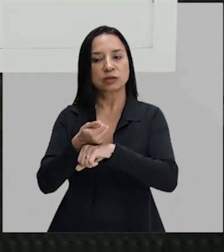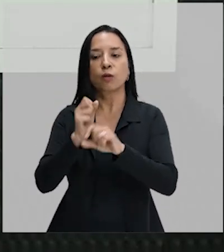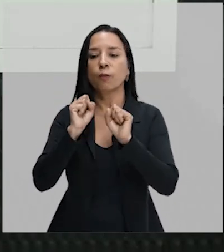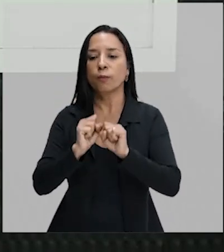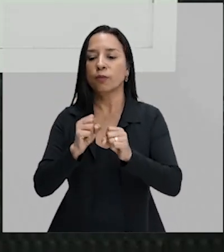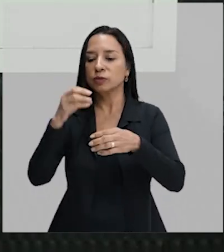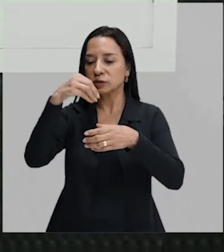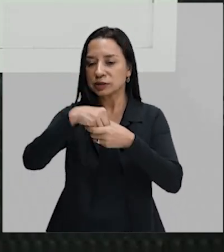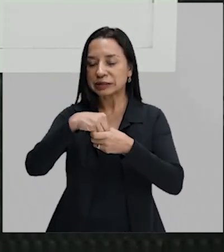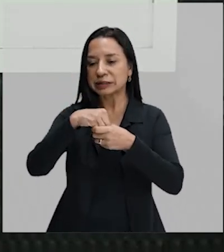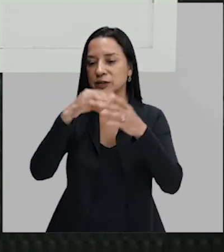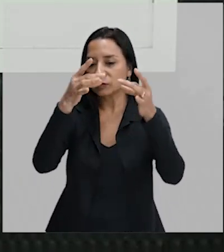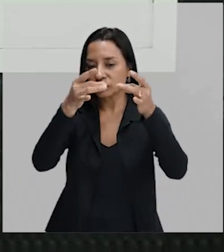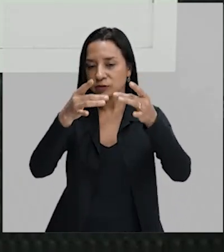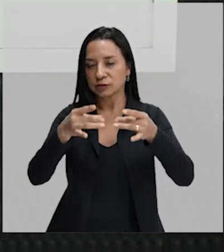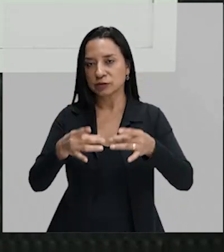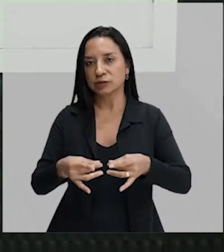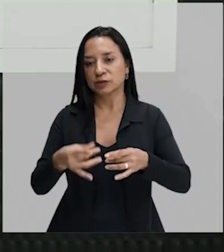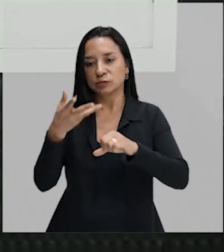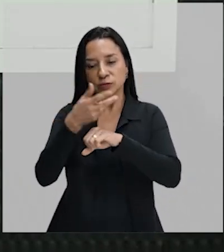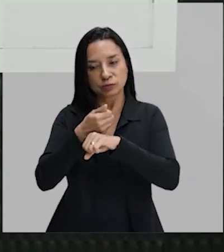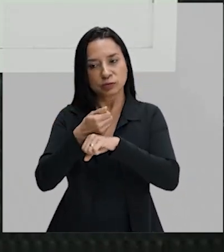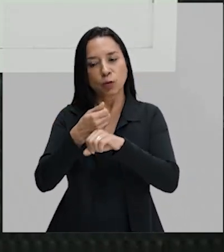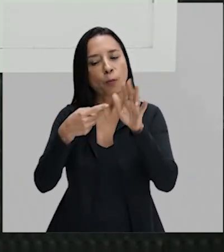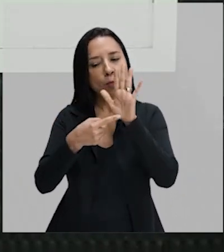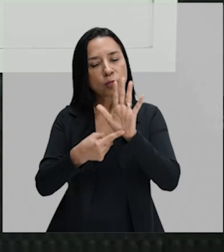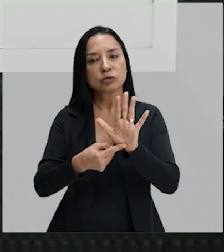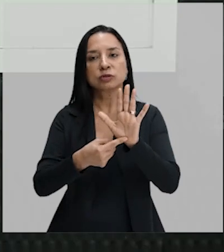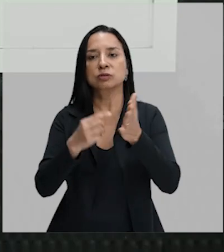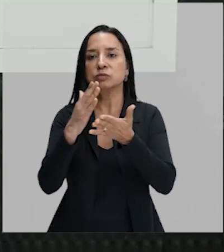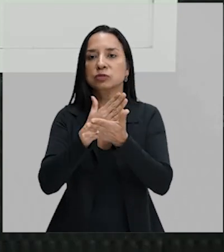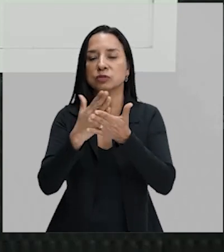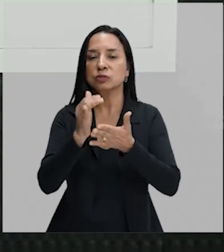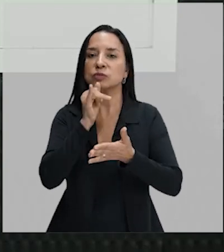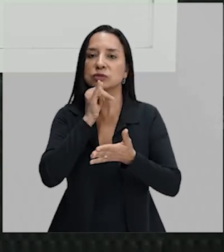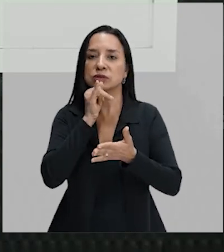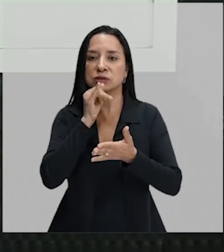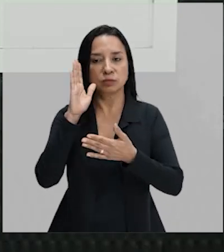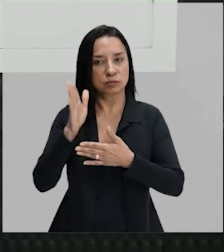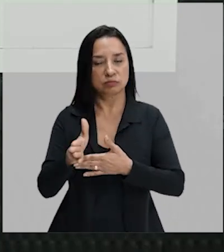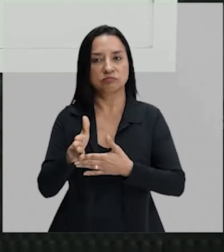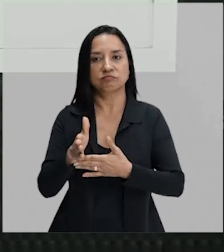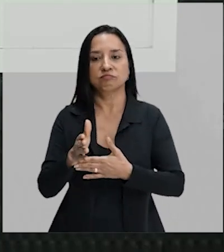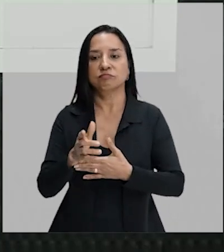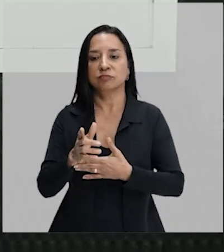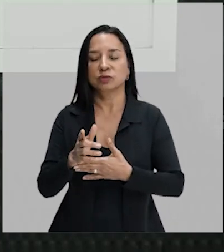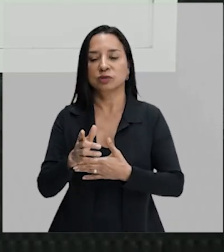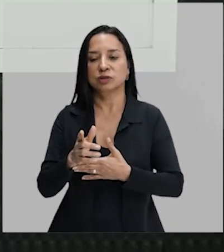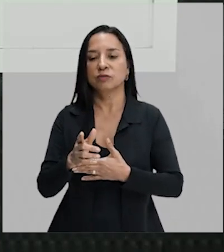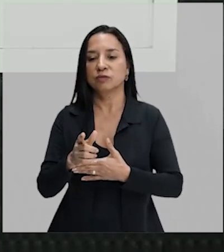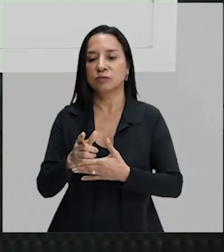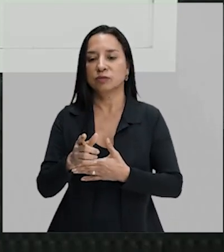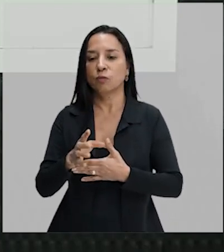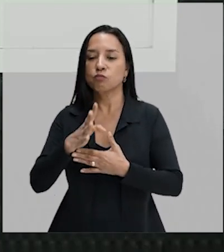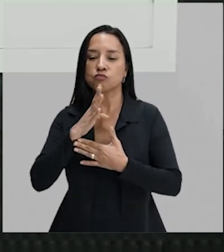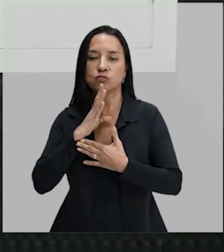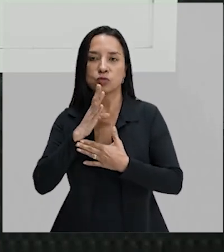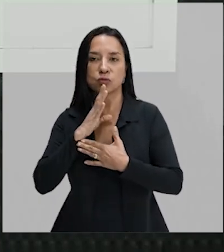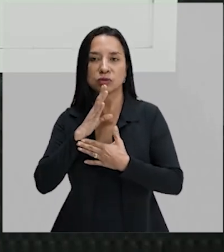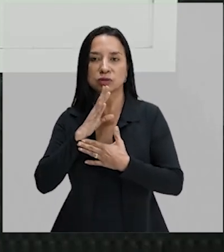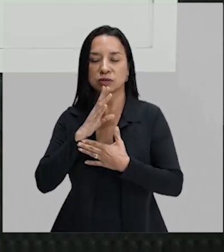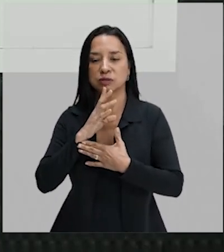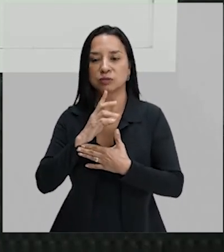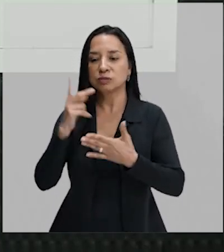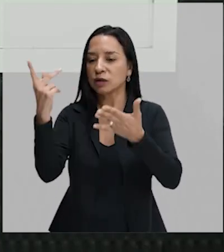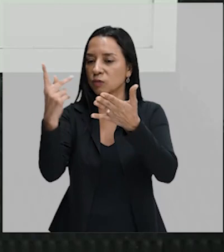dentro da descrição dessa argumentação, ir citando exemplos que já foram consagrados e acontecidos, que